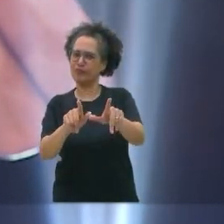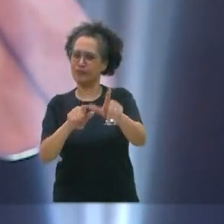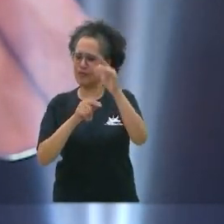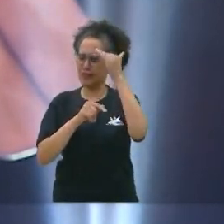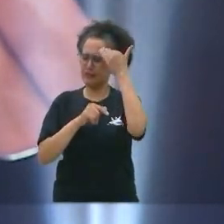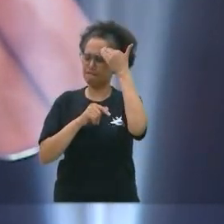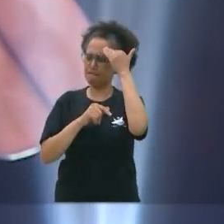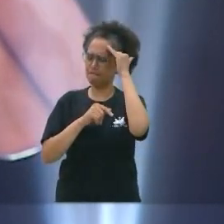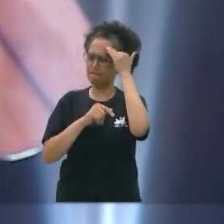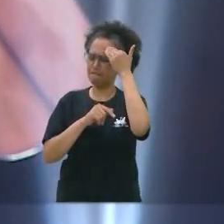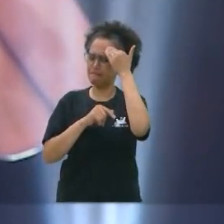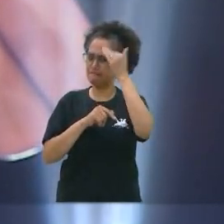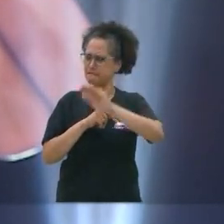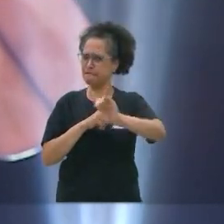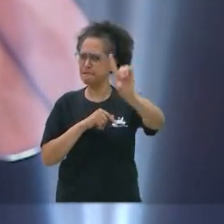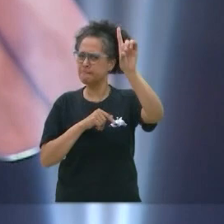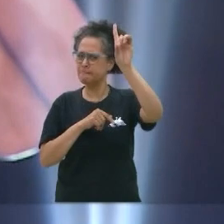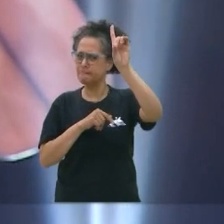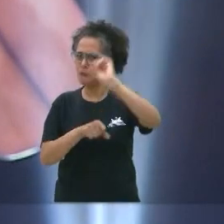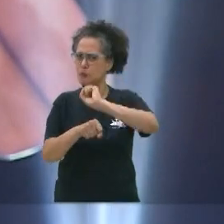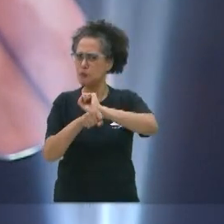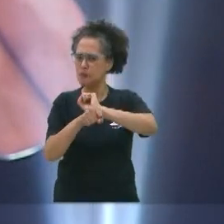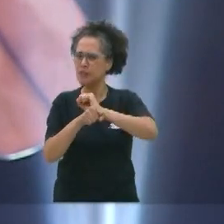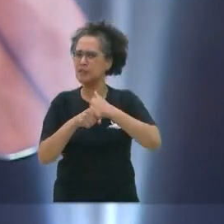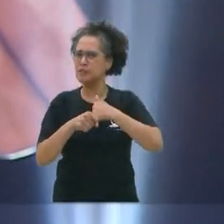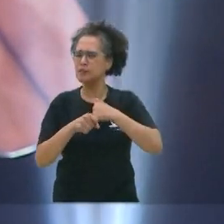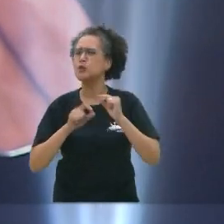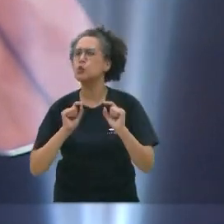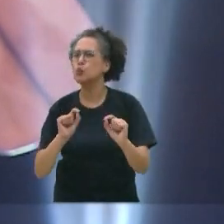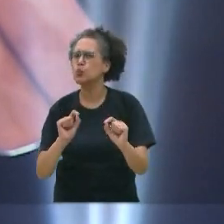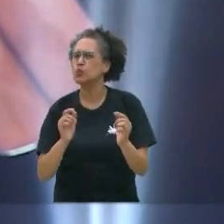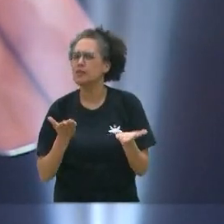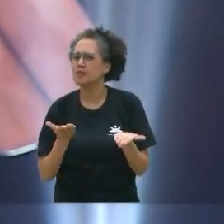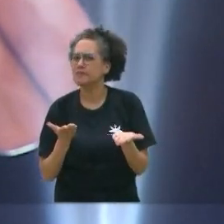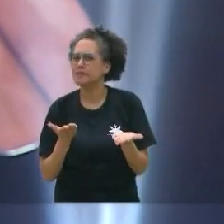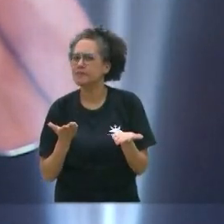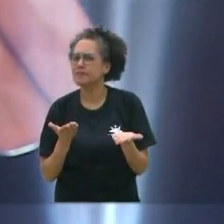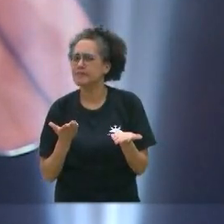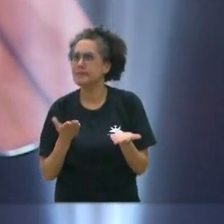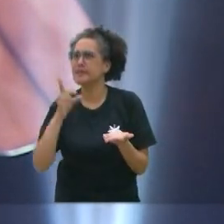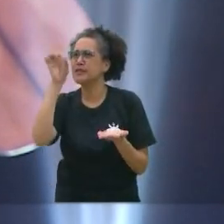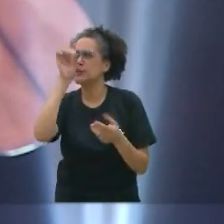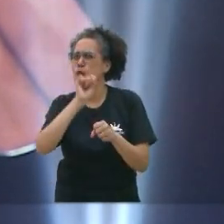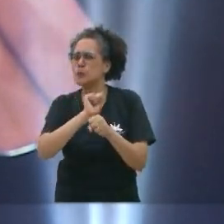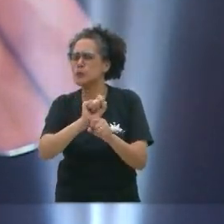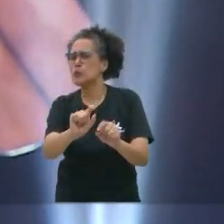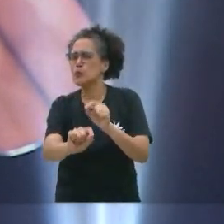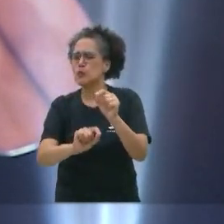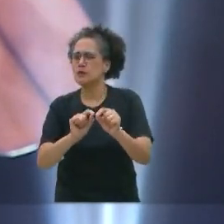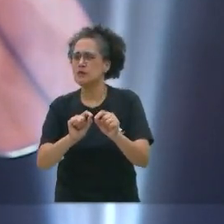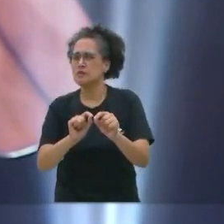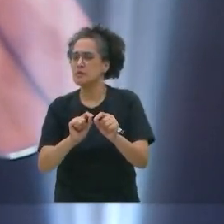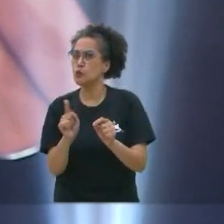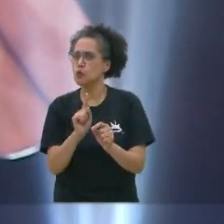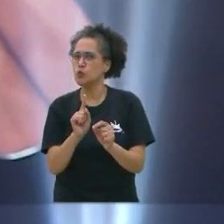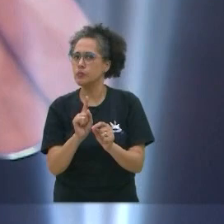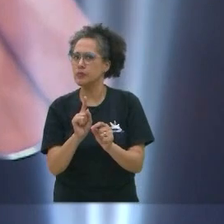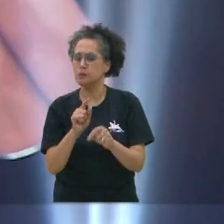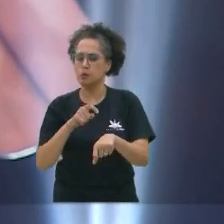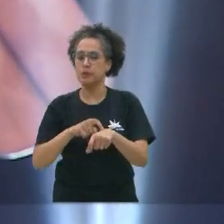entender o que Deus espera de mim neste momento. Às vezes não é o momento de ir, de